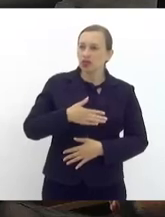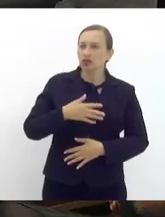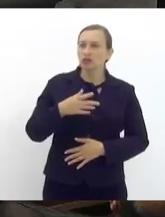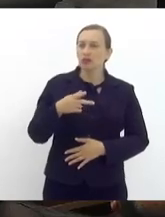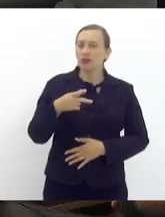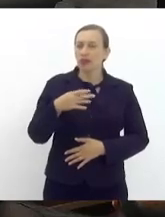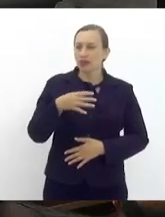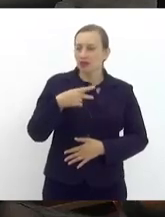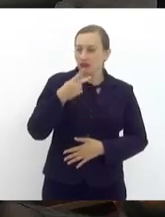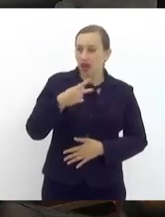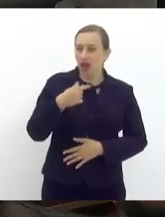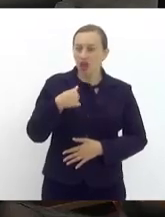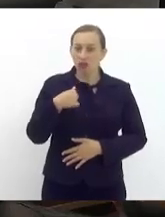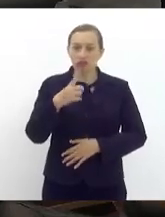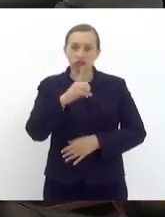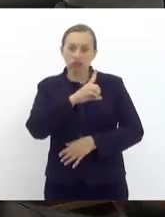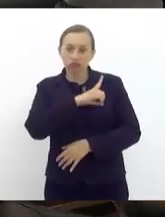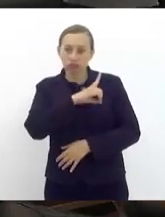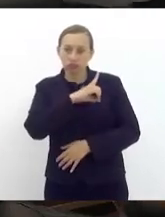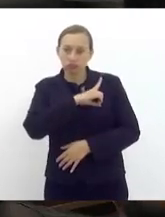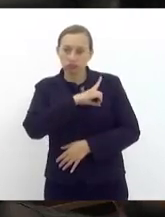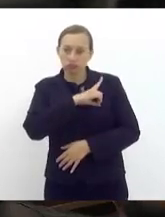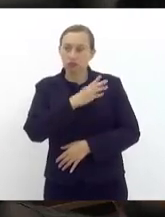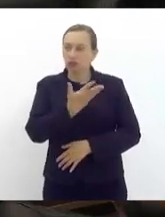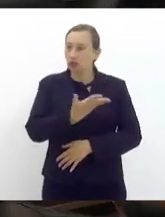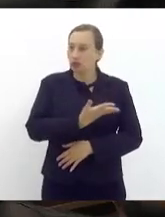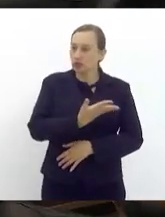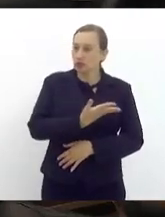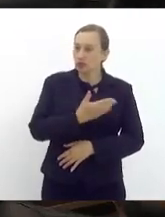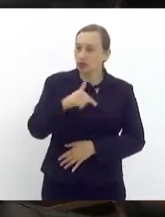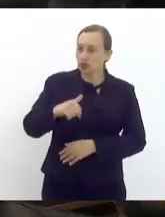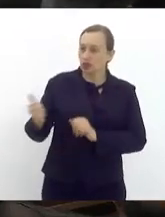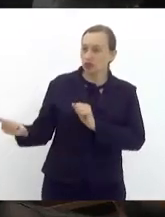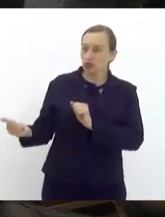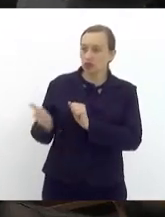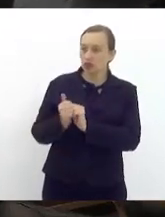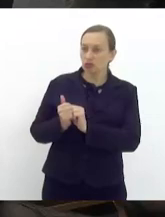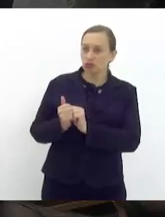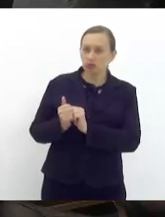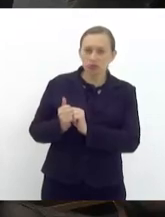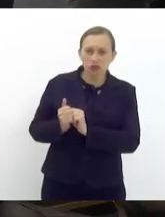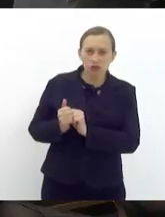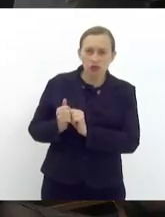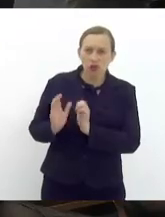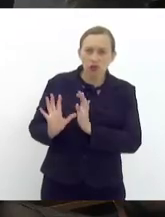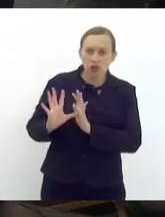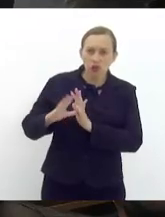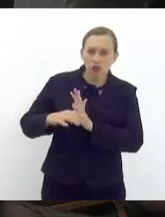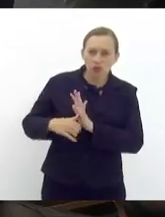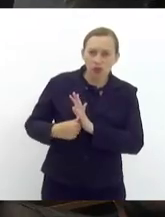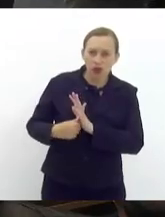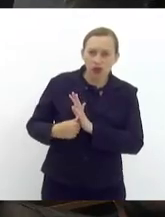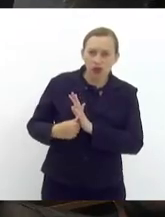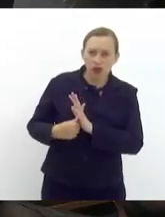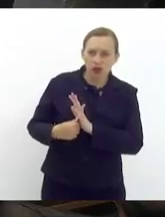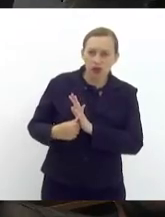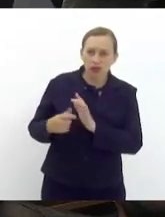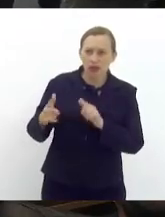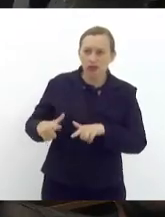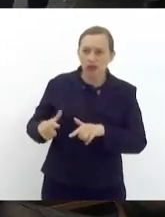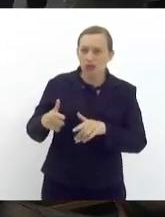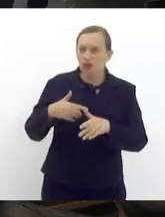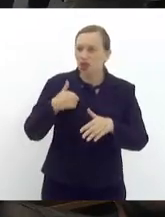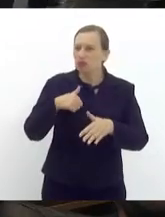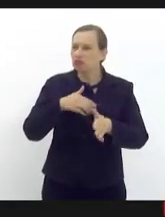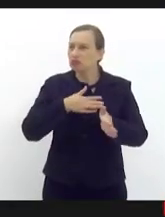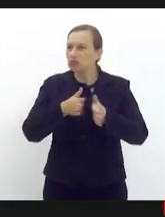que eu estou na delegacia, caso os nobres colegas não tenham tomado ciência. Roubaram as minhas contas, eu estou sem acesso às minhas